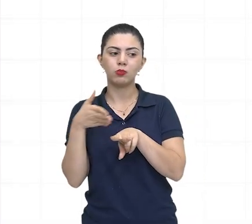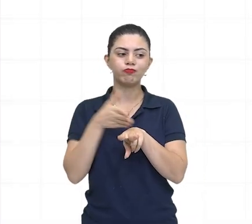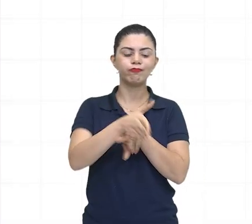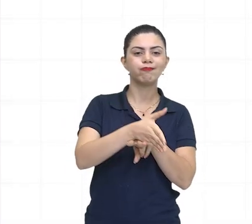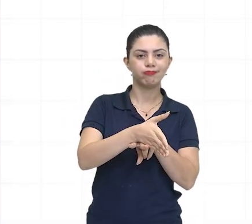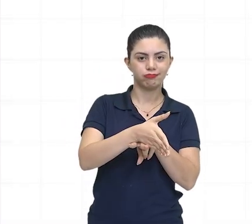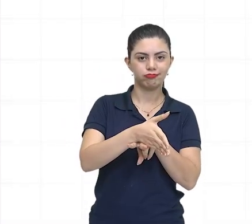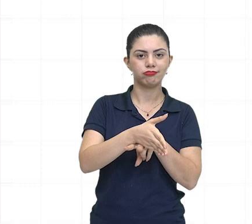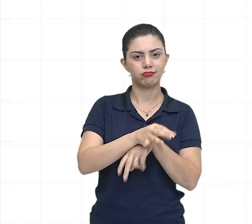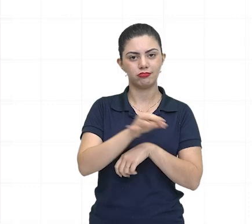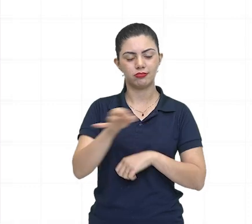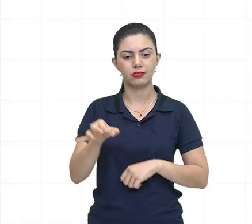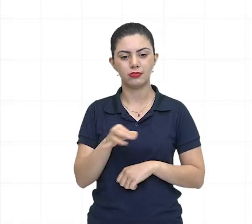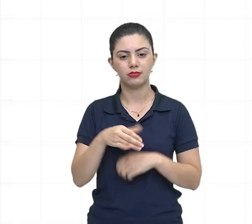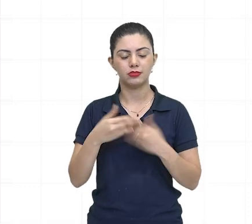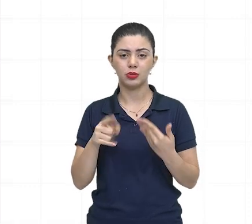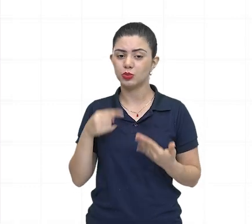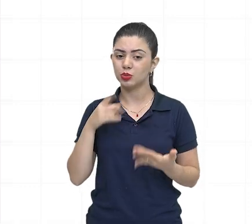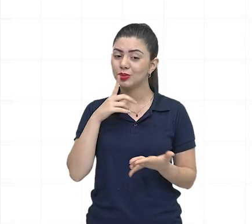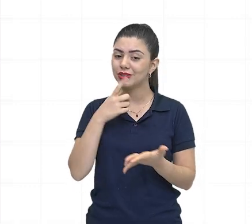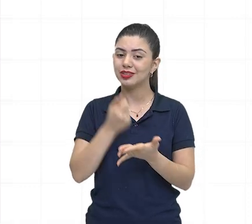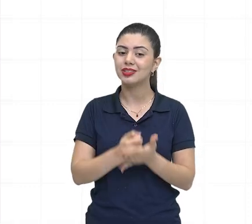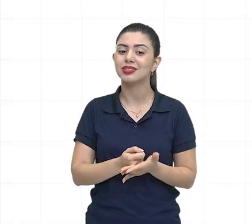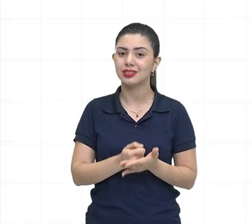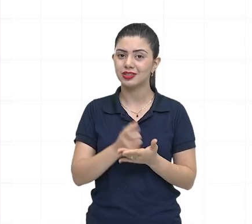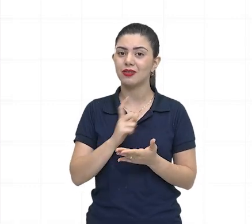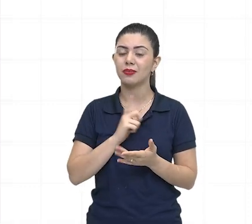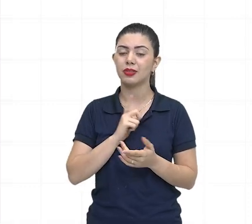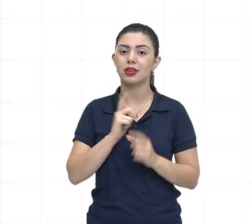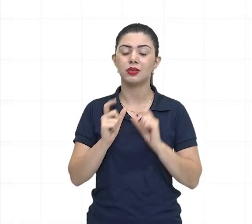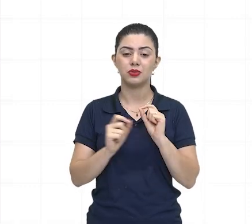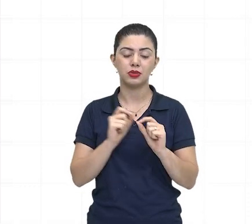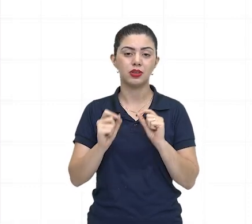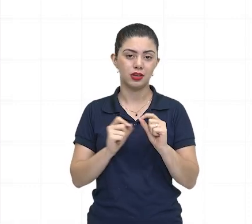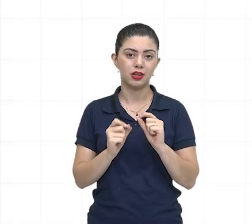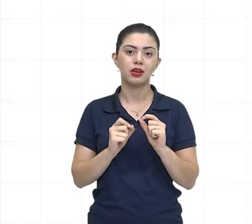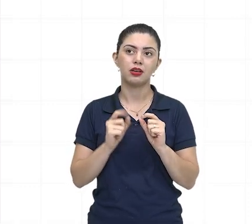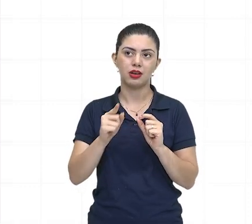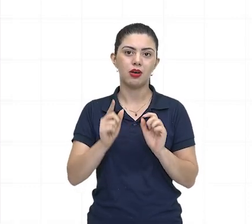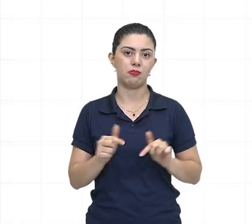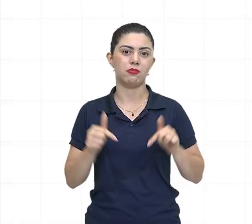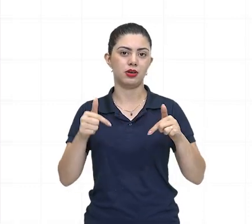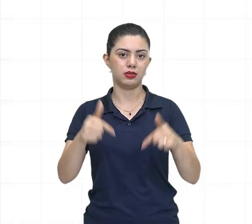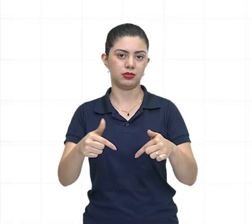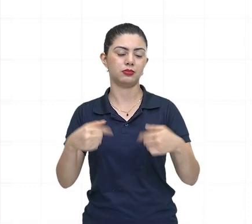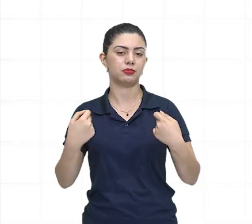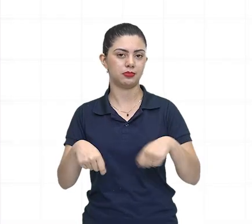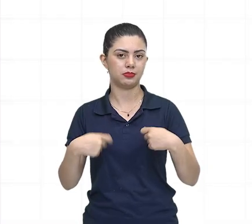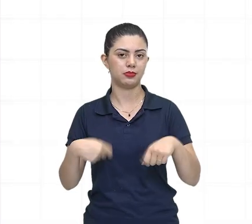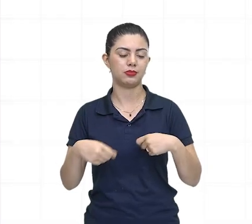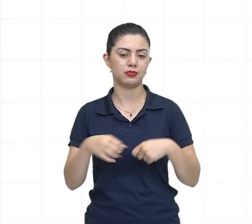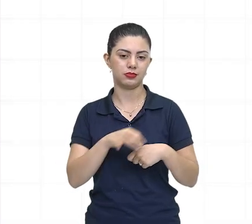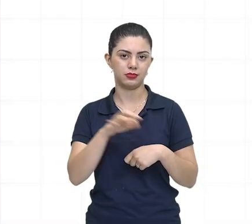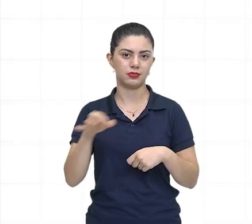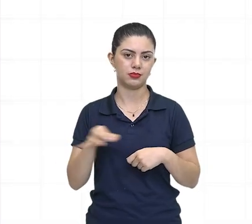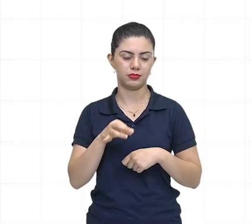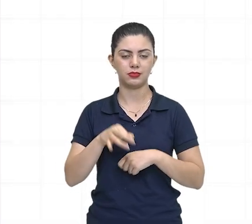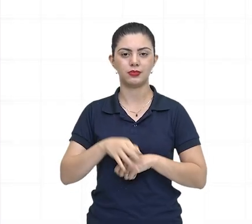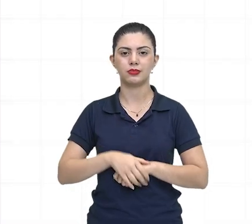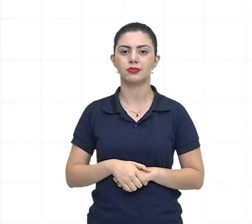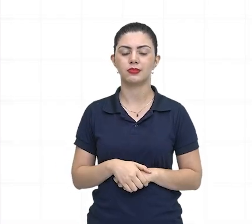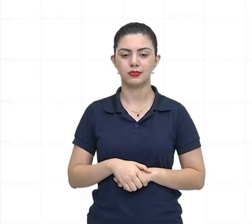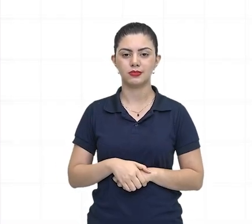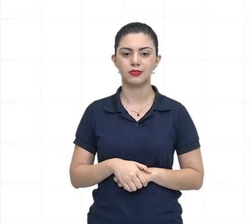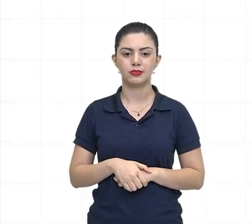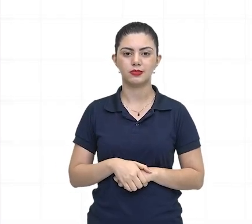você vai por outro caminho. Toda tomada de decisão em fluxograma, ela está atrelada